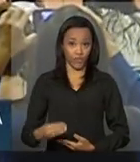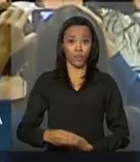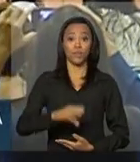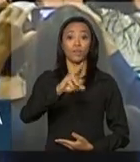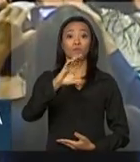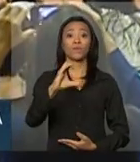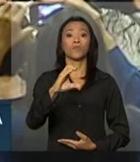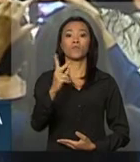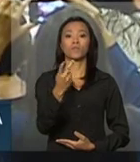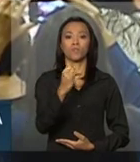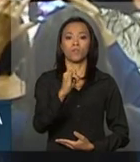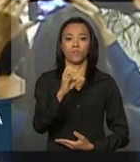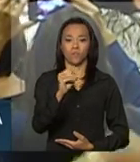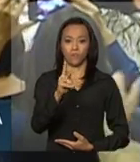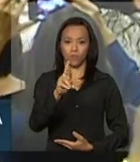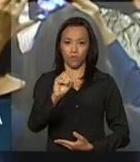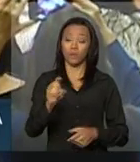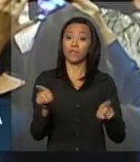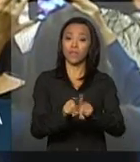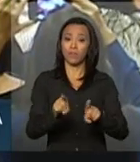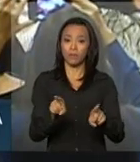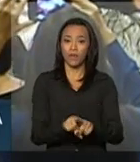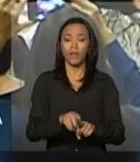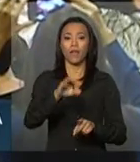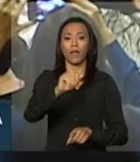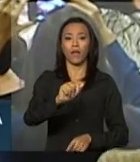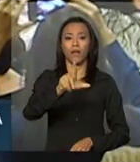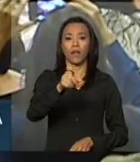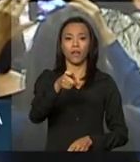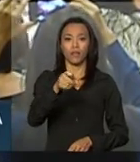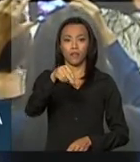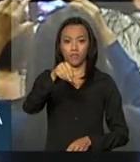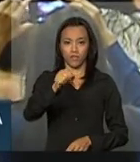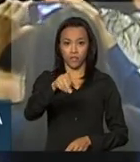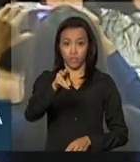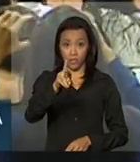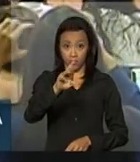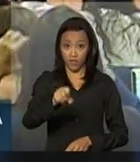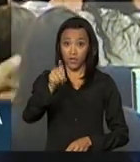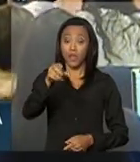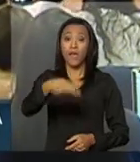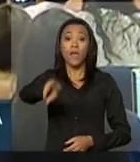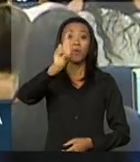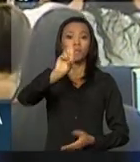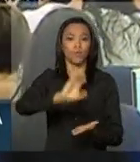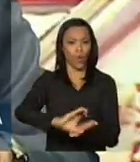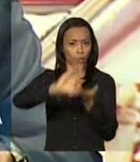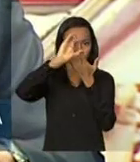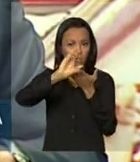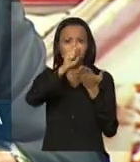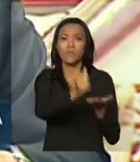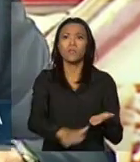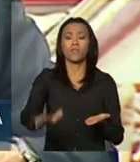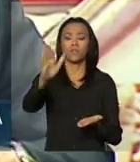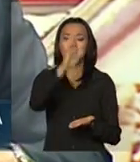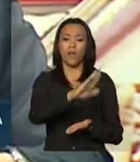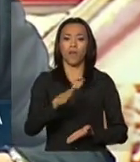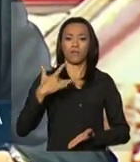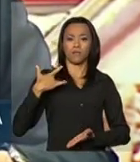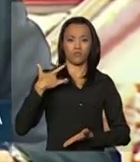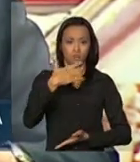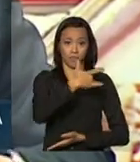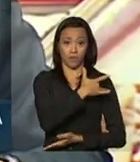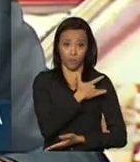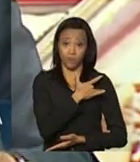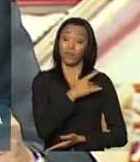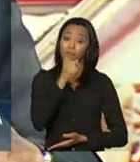Nós estamos aqui também com o Alexandre Santos, que é representando o Conselho Nacional de Secretários Municipais de Saúde, que são,